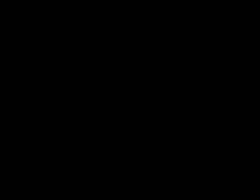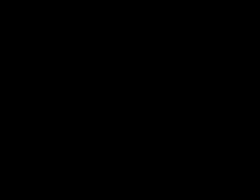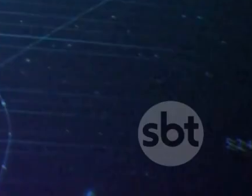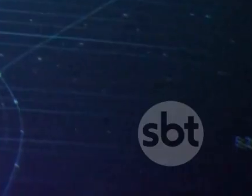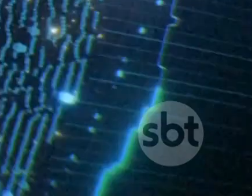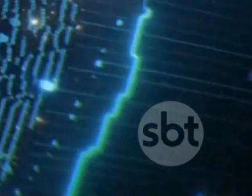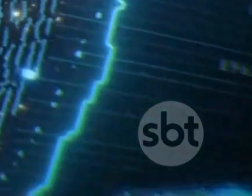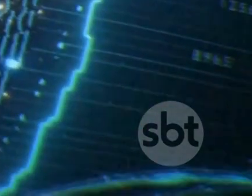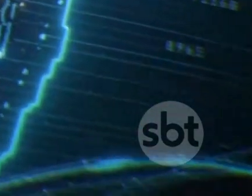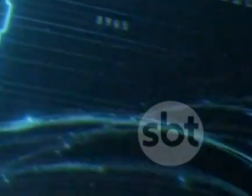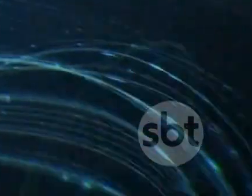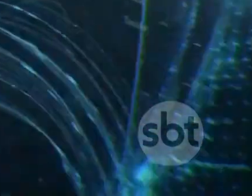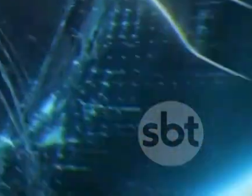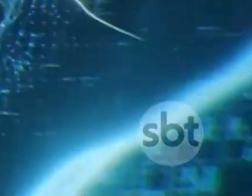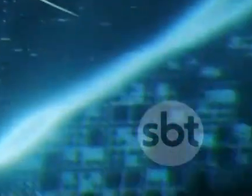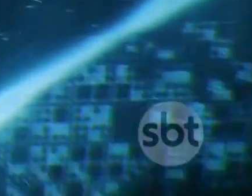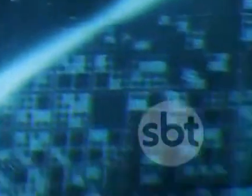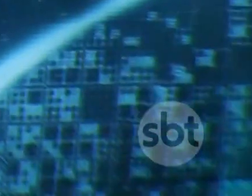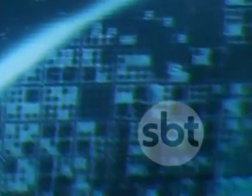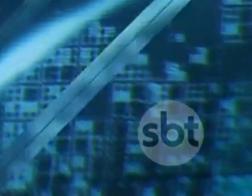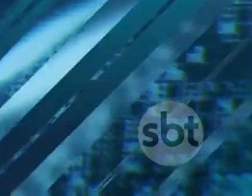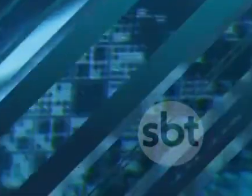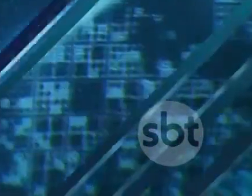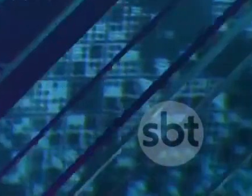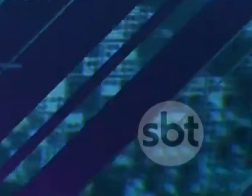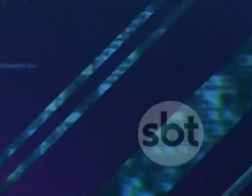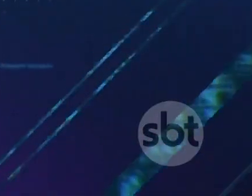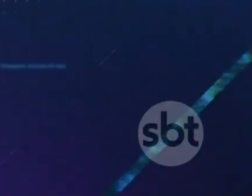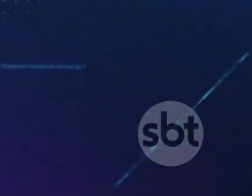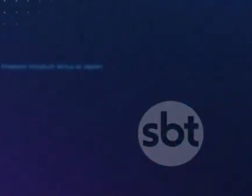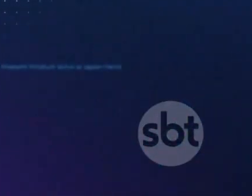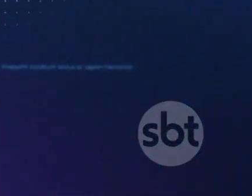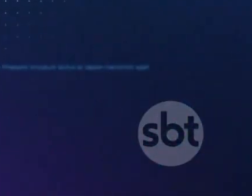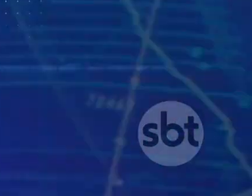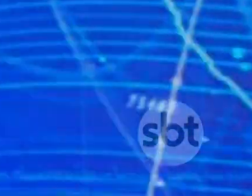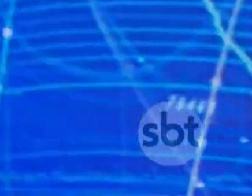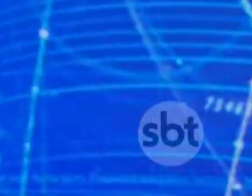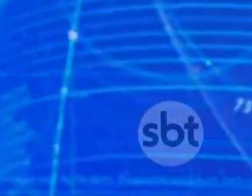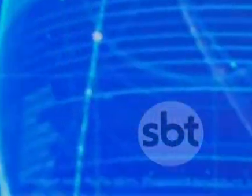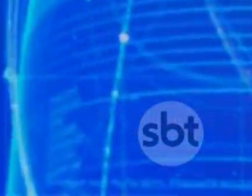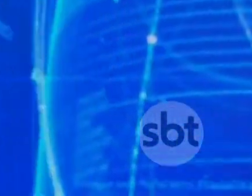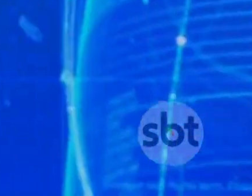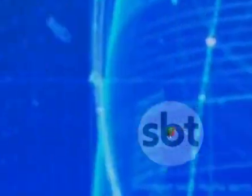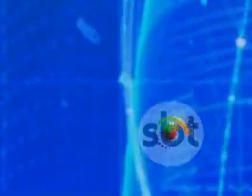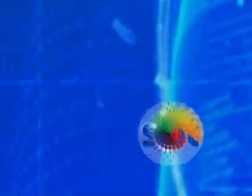Bota pra virar. SBT.